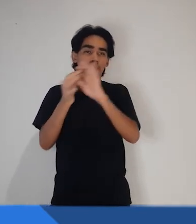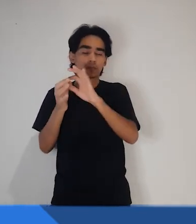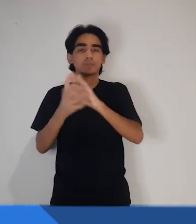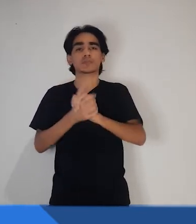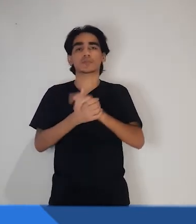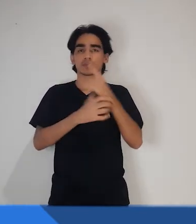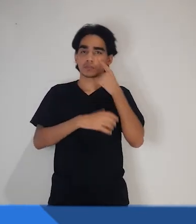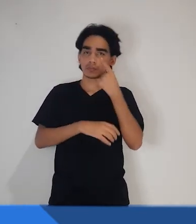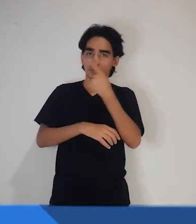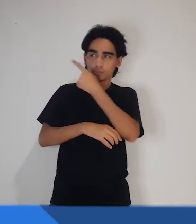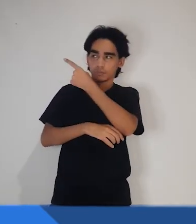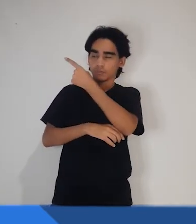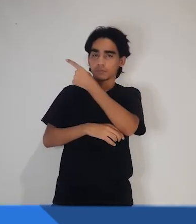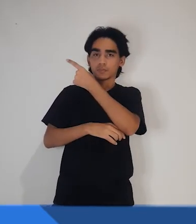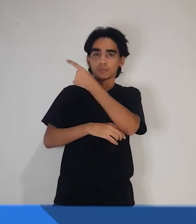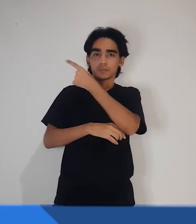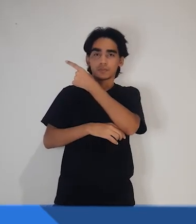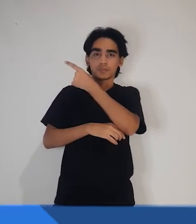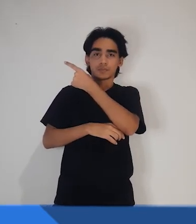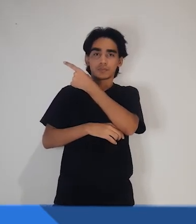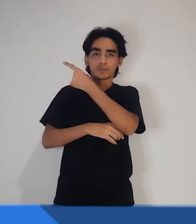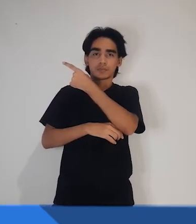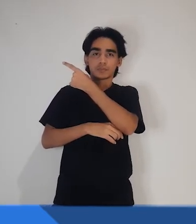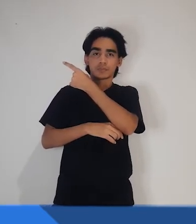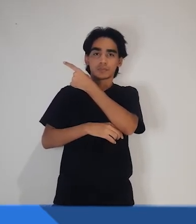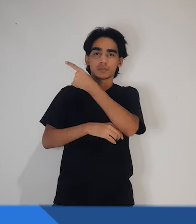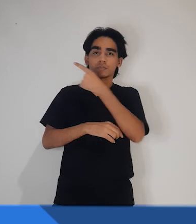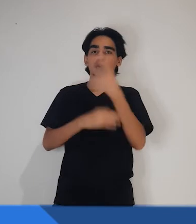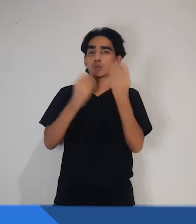Exatamente. Então vamos lá. Permissões,